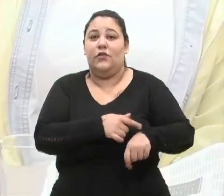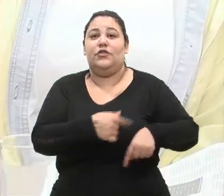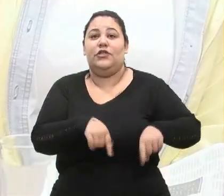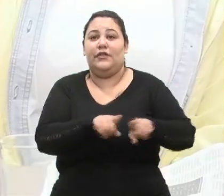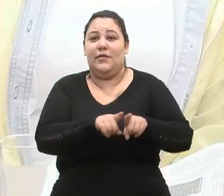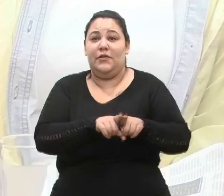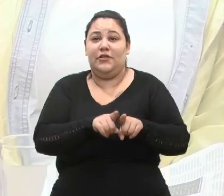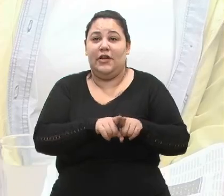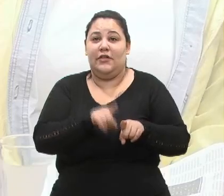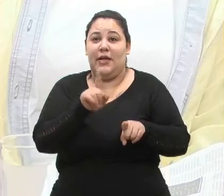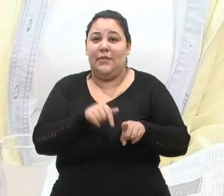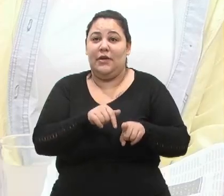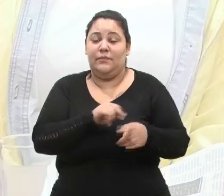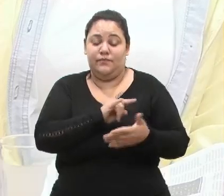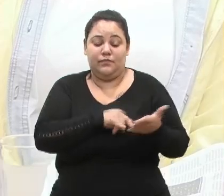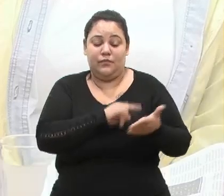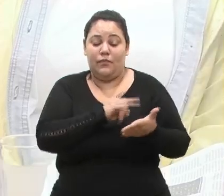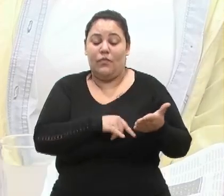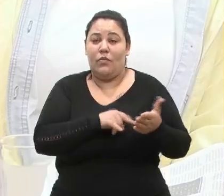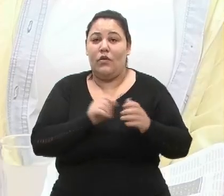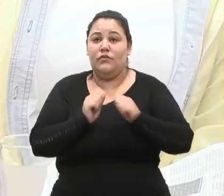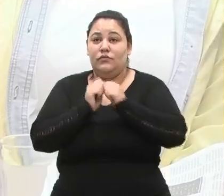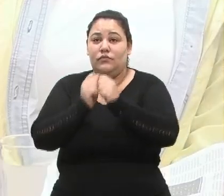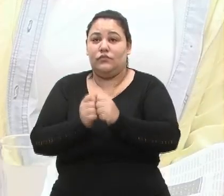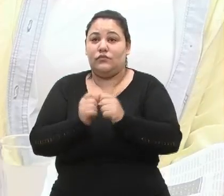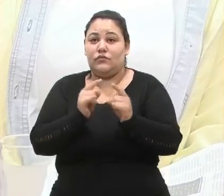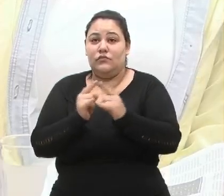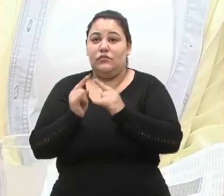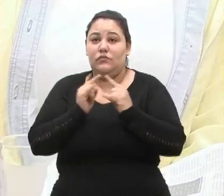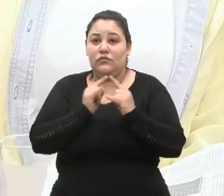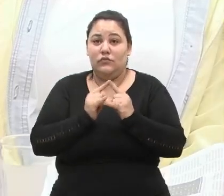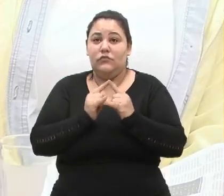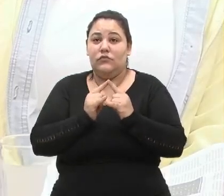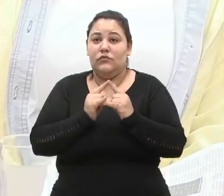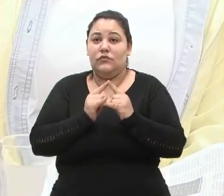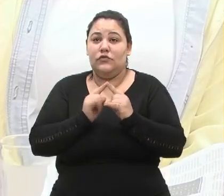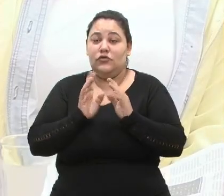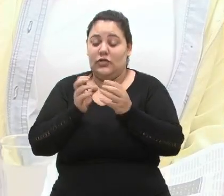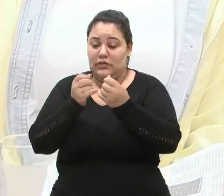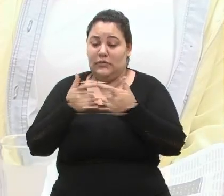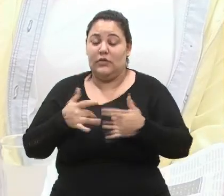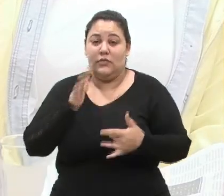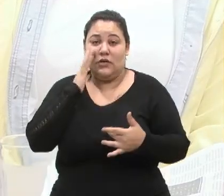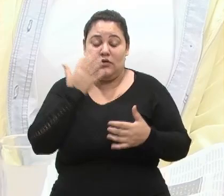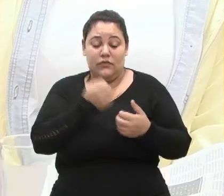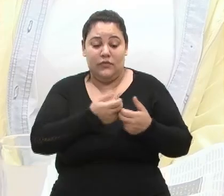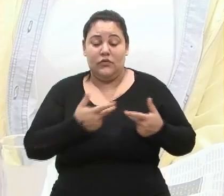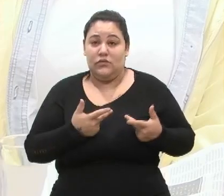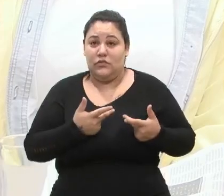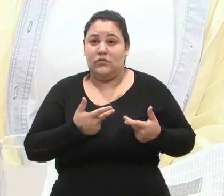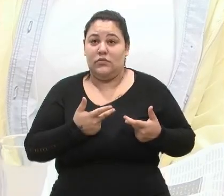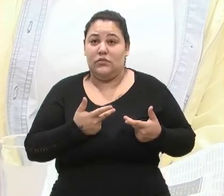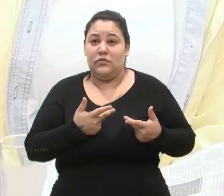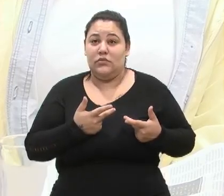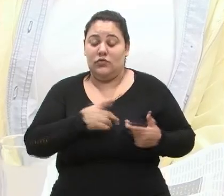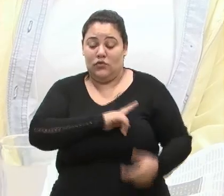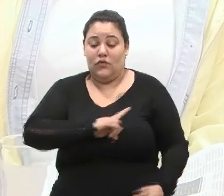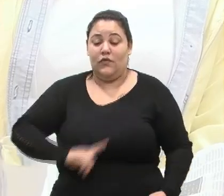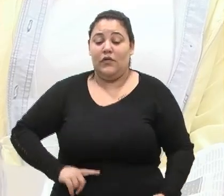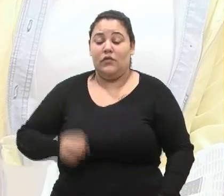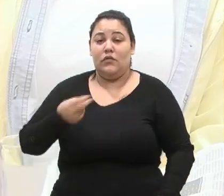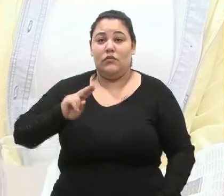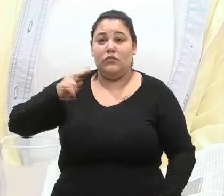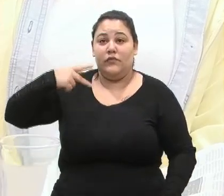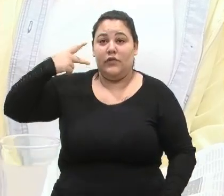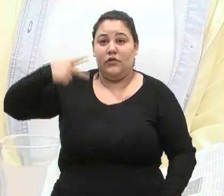pareceres proferidos pelos institutos foram justificados para decisões do governo ou dos vereadores.